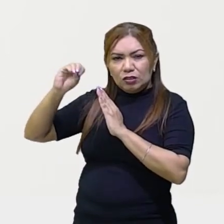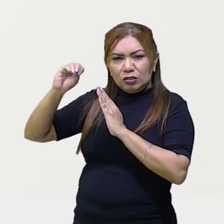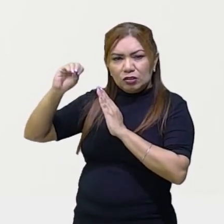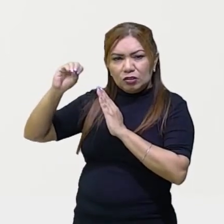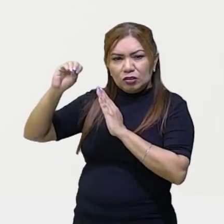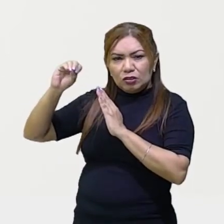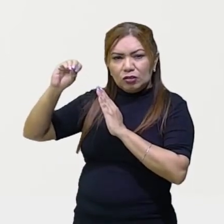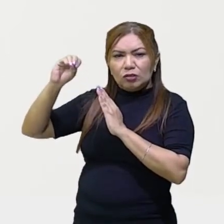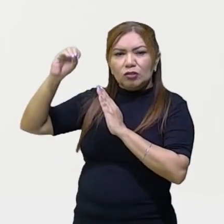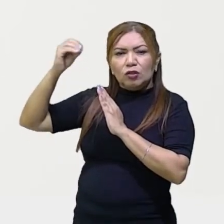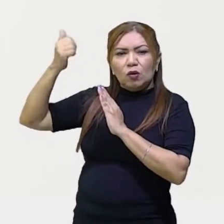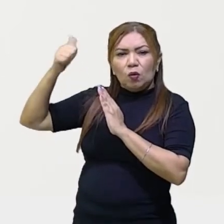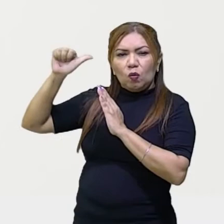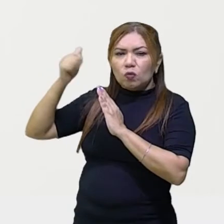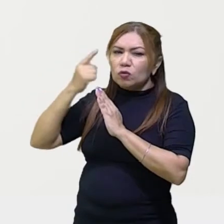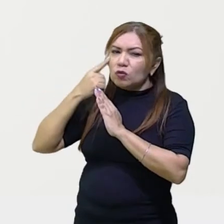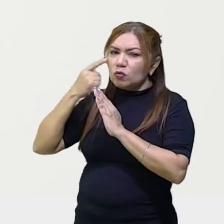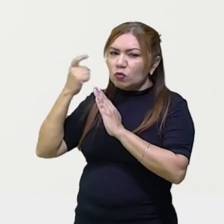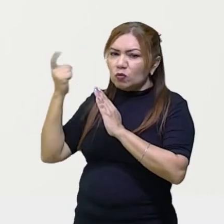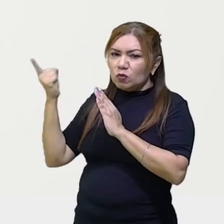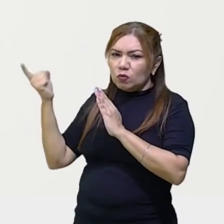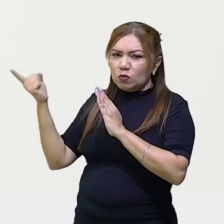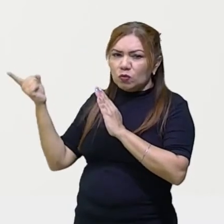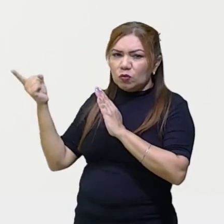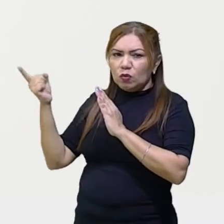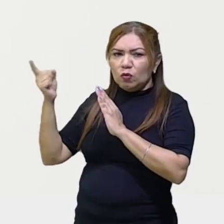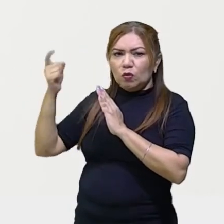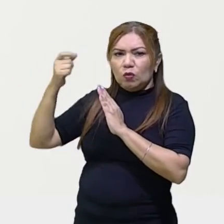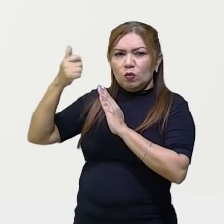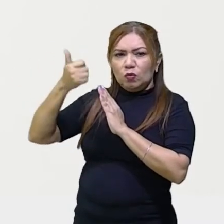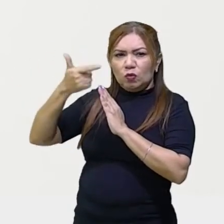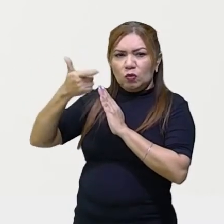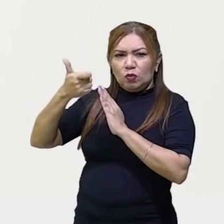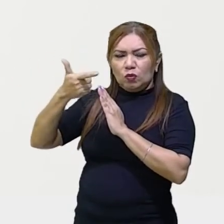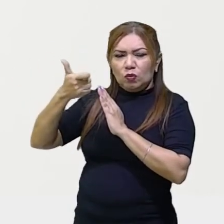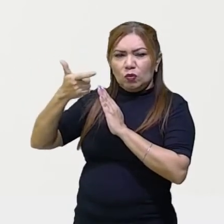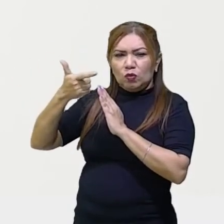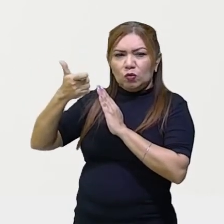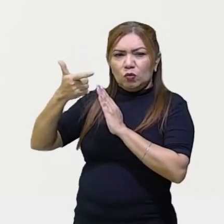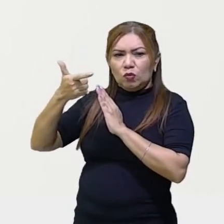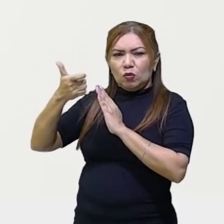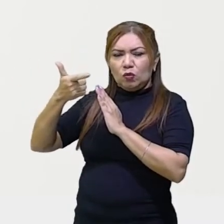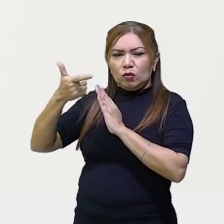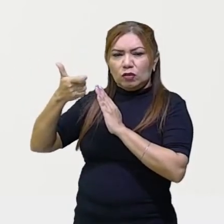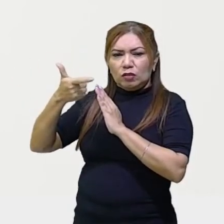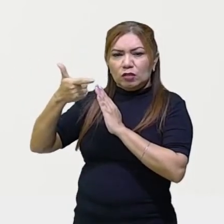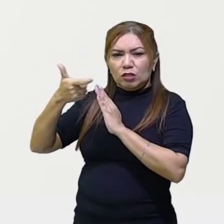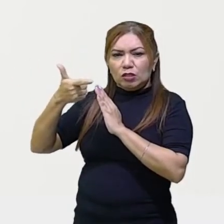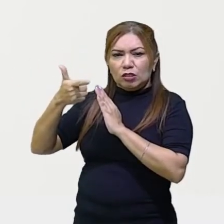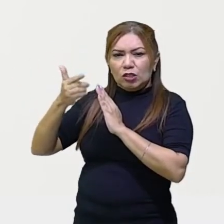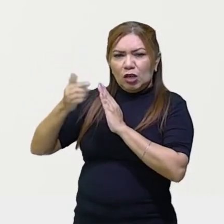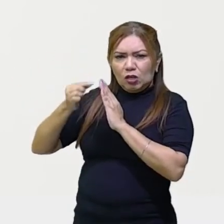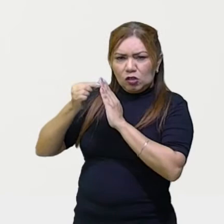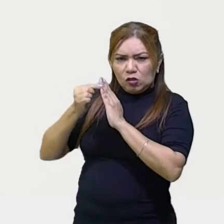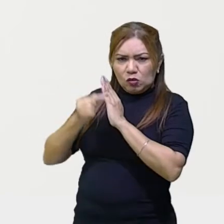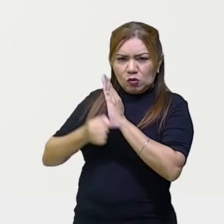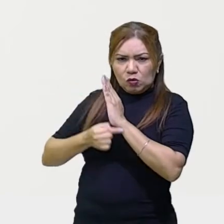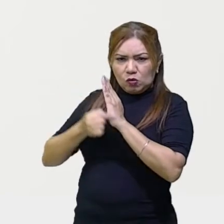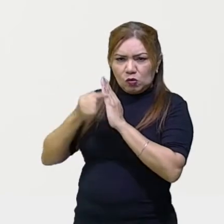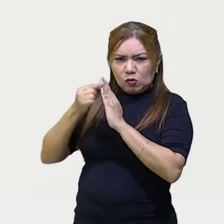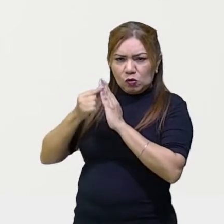que 11 e mais esta aqui 12 eu tenho